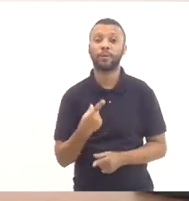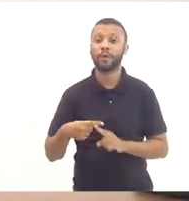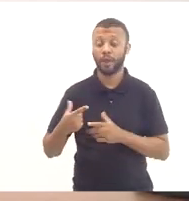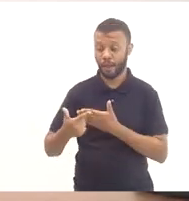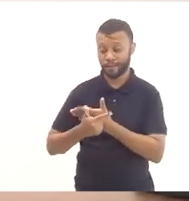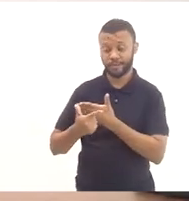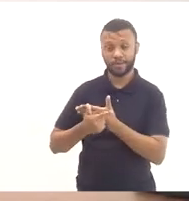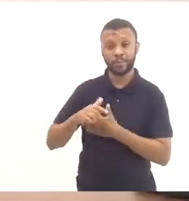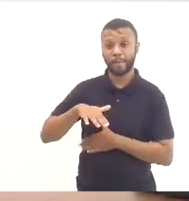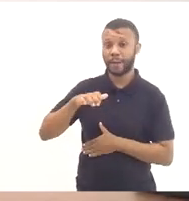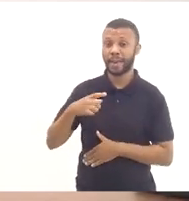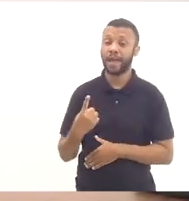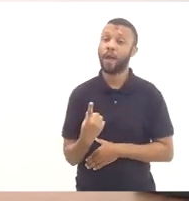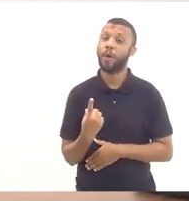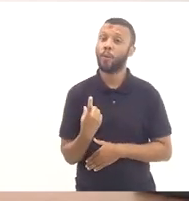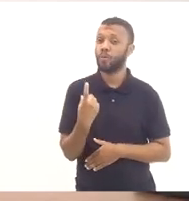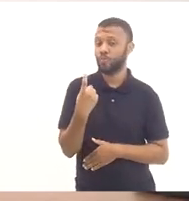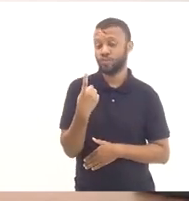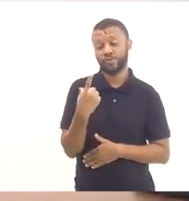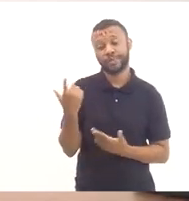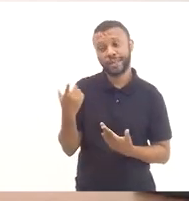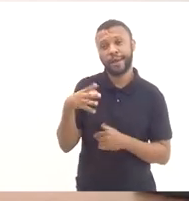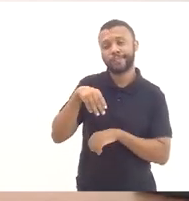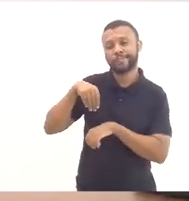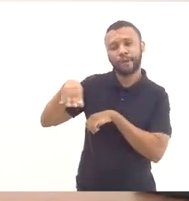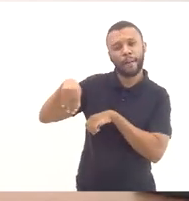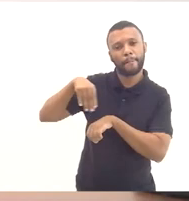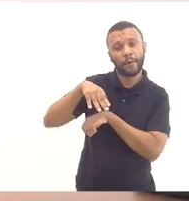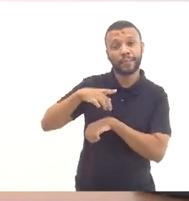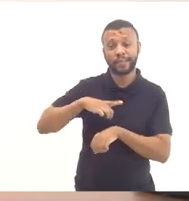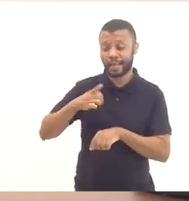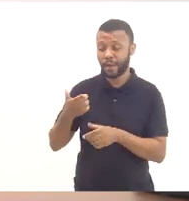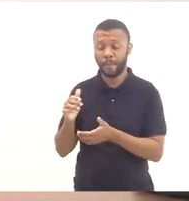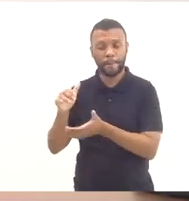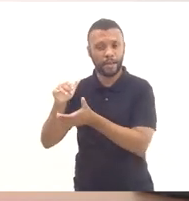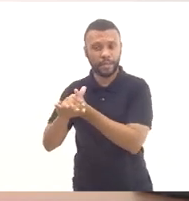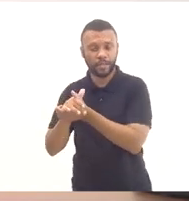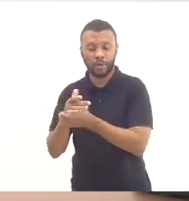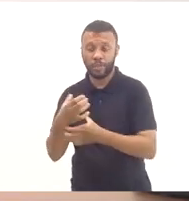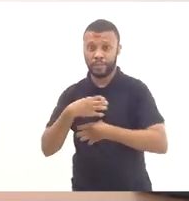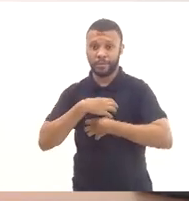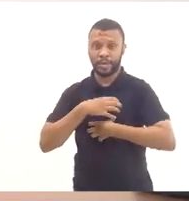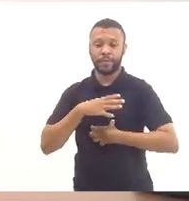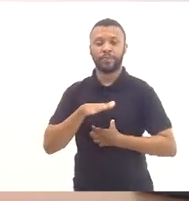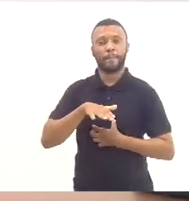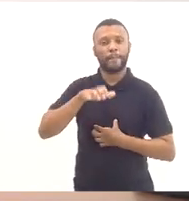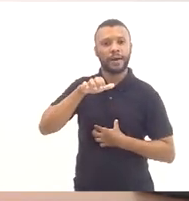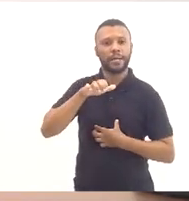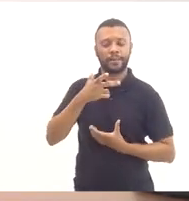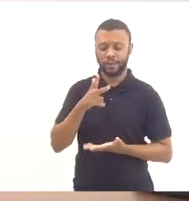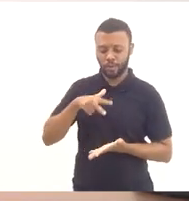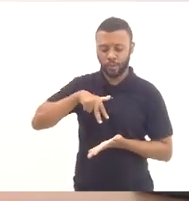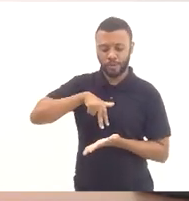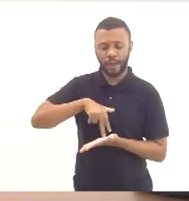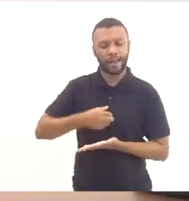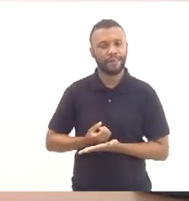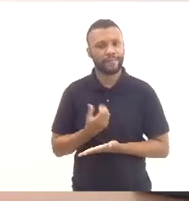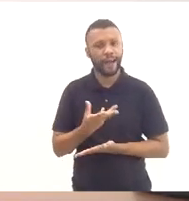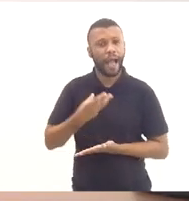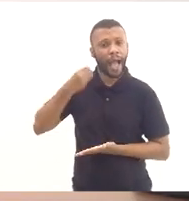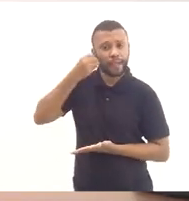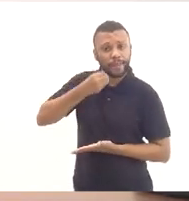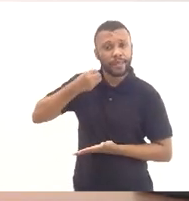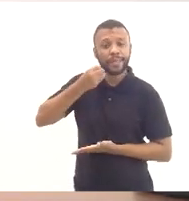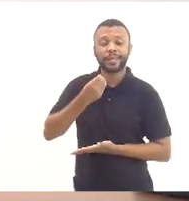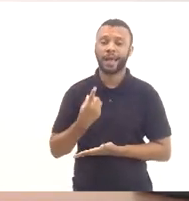mãe ela é o único mas que você Divida com o pai que você tem um parceiro o seu sentimento de mãe é o único seu lugar de fala de mãe é única